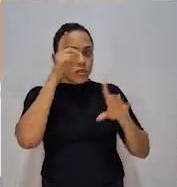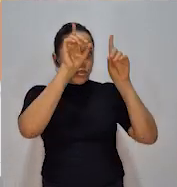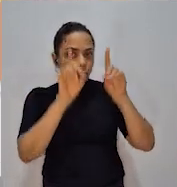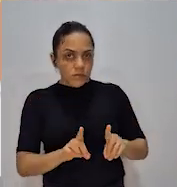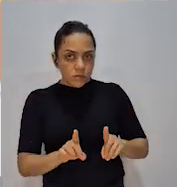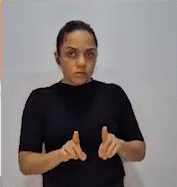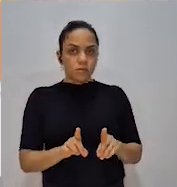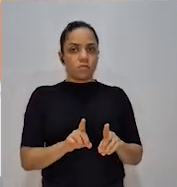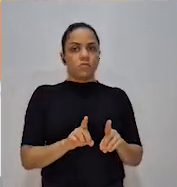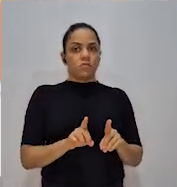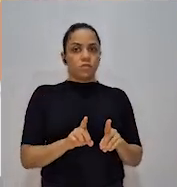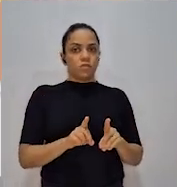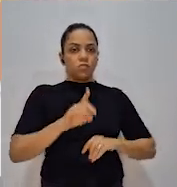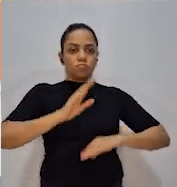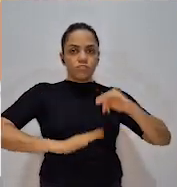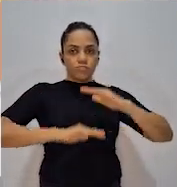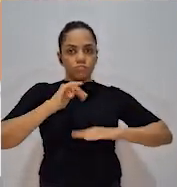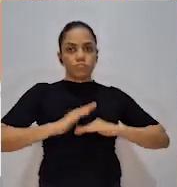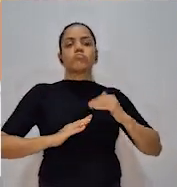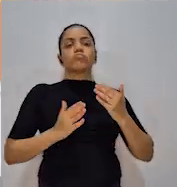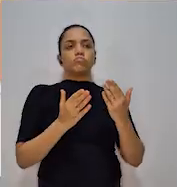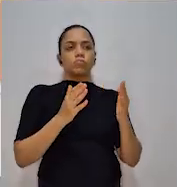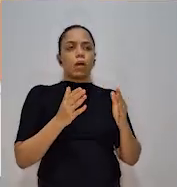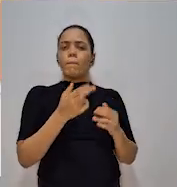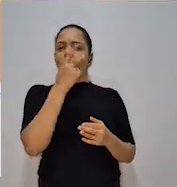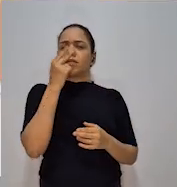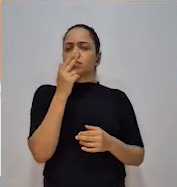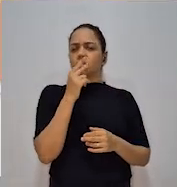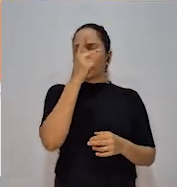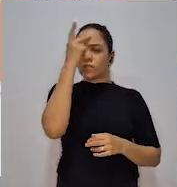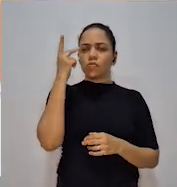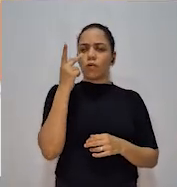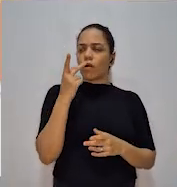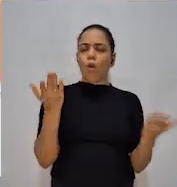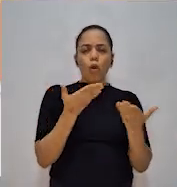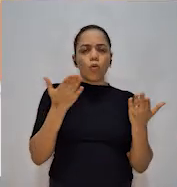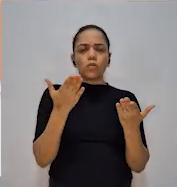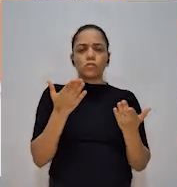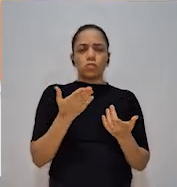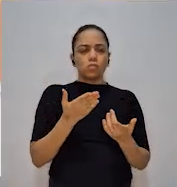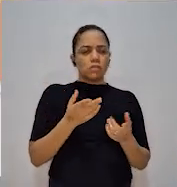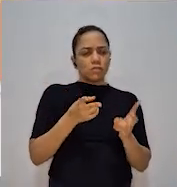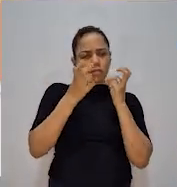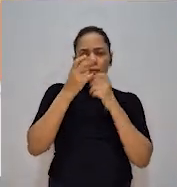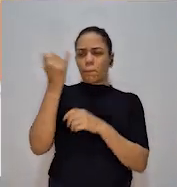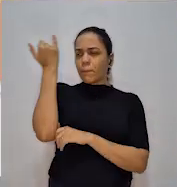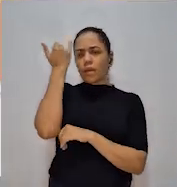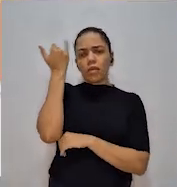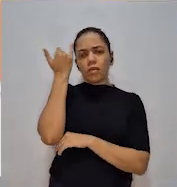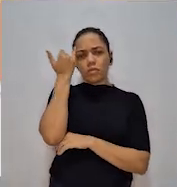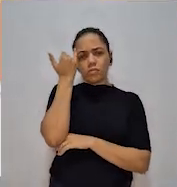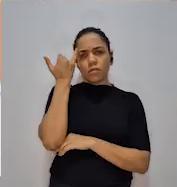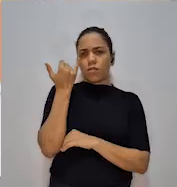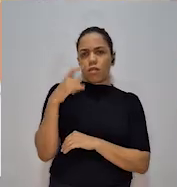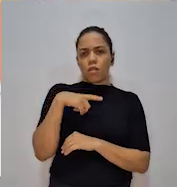porque todas as pessoas possuem talento e a gente não tem, parece que tem preguiça de aprender e de descobrir quais são